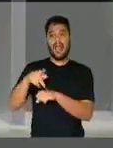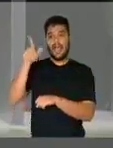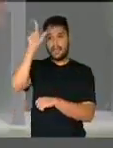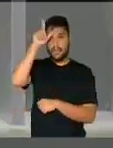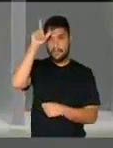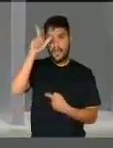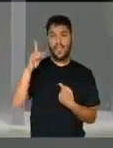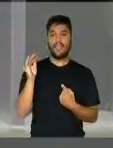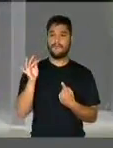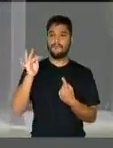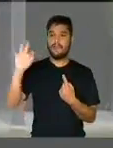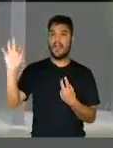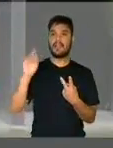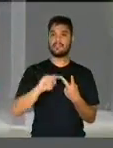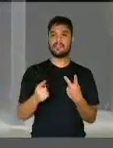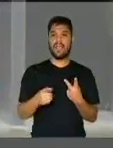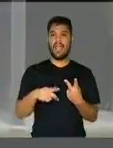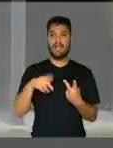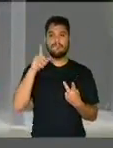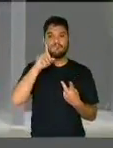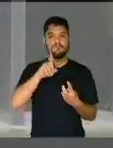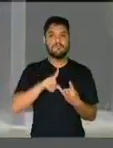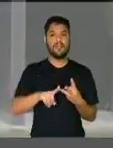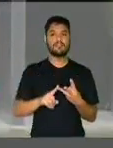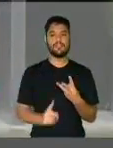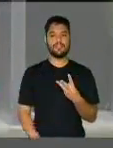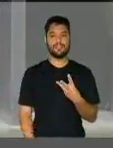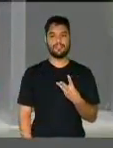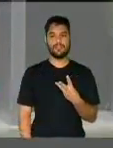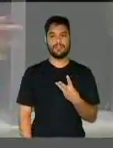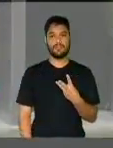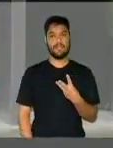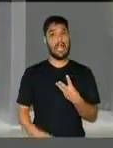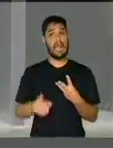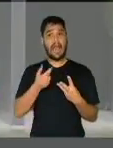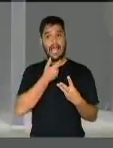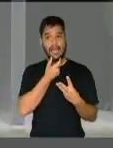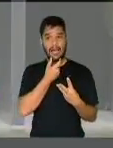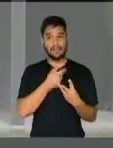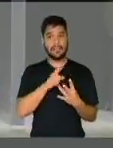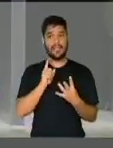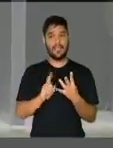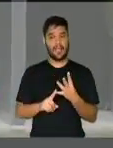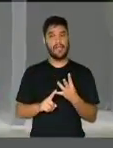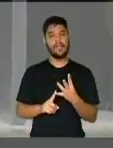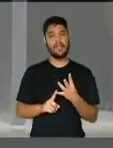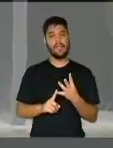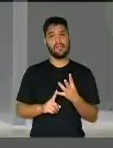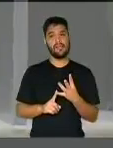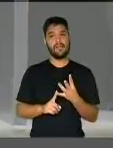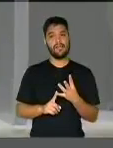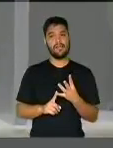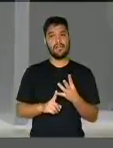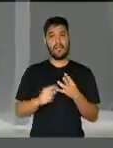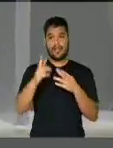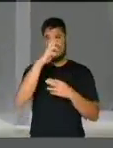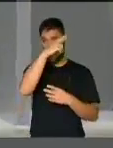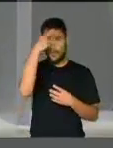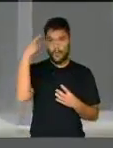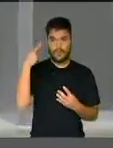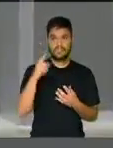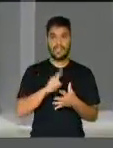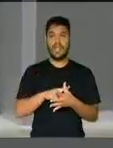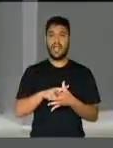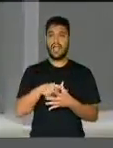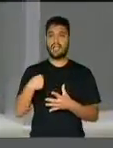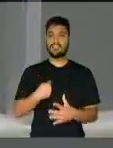está assim na França, está assim nos Estados Unidos, está assim na Inglaterra, está assim na Rússia, está assim